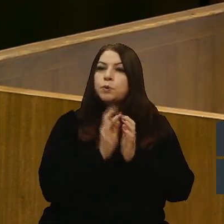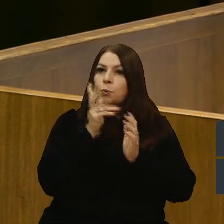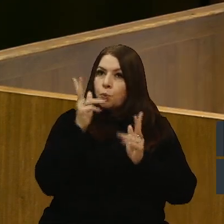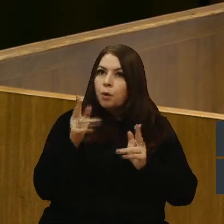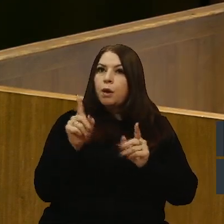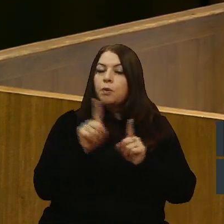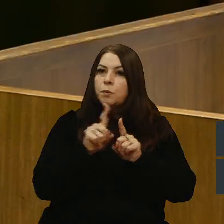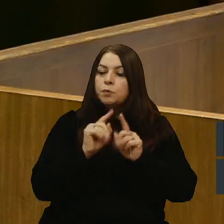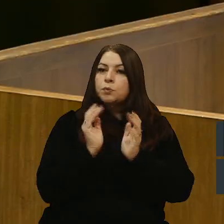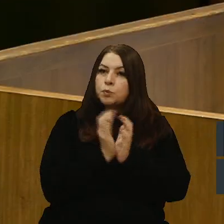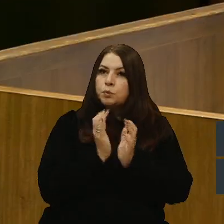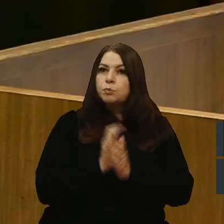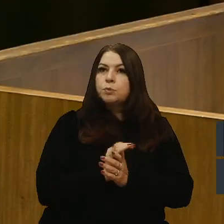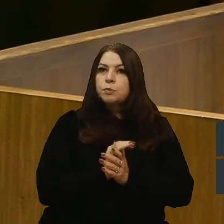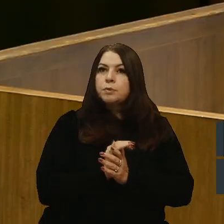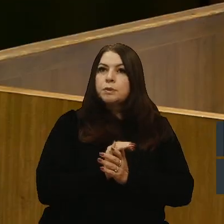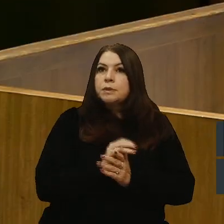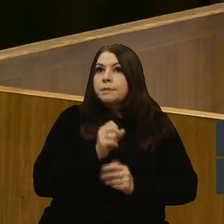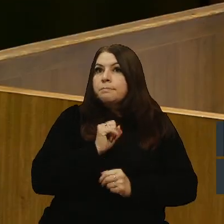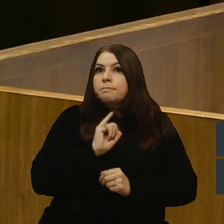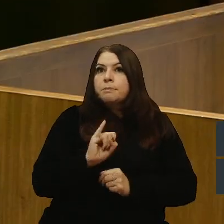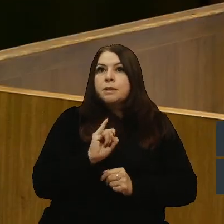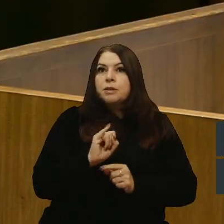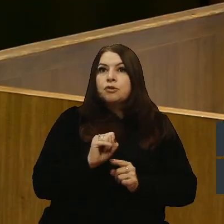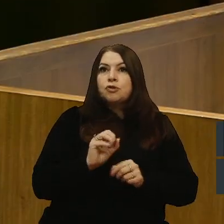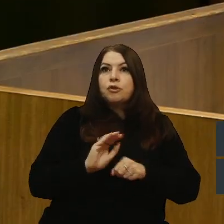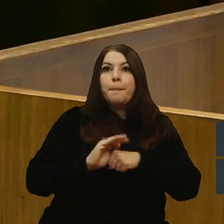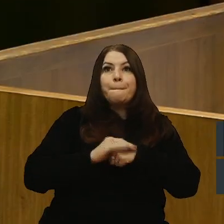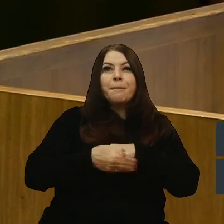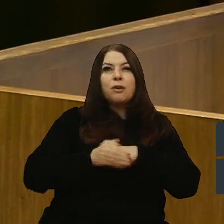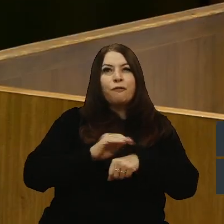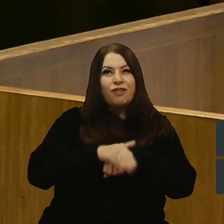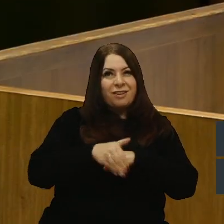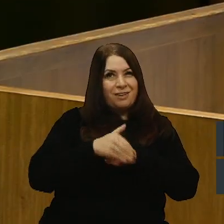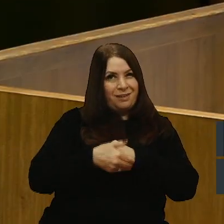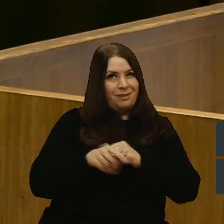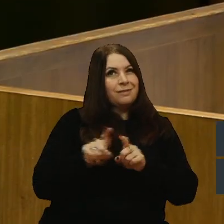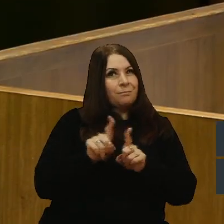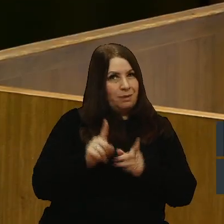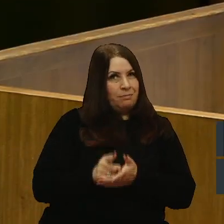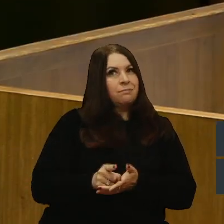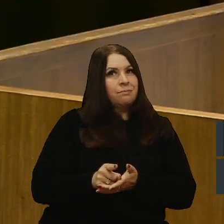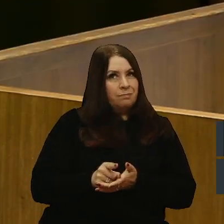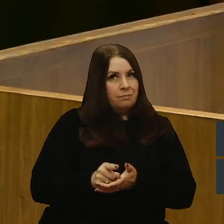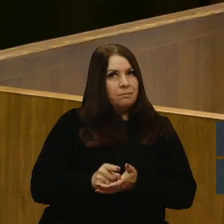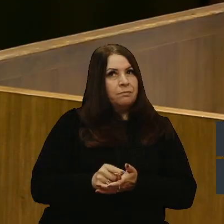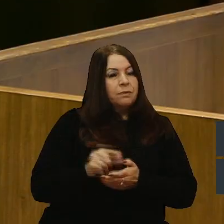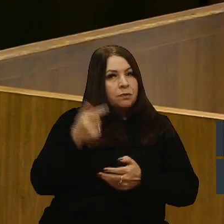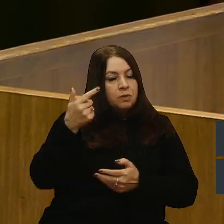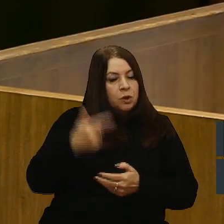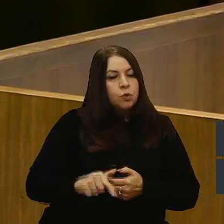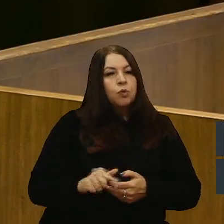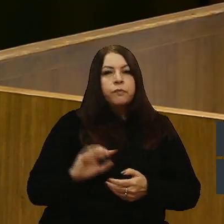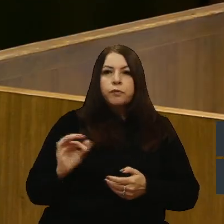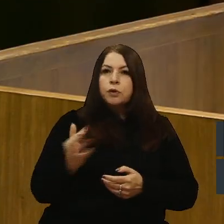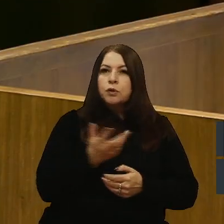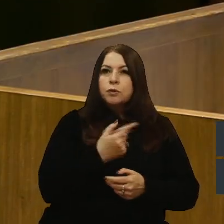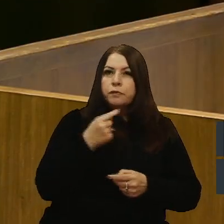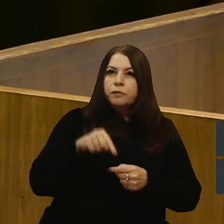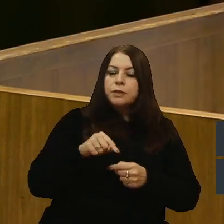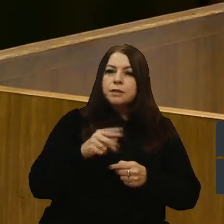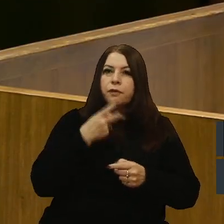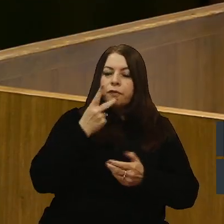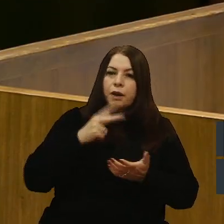mesmos grupos que são adoradores de pedofilia também, né? E, mais uma vez, e toda vez que eu subir